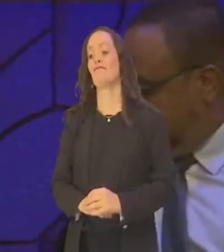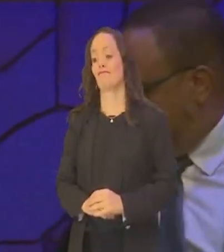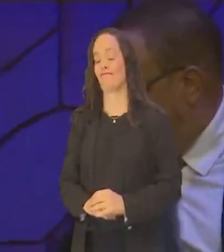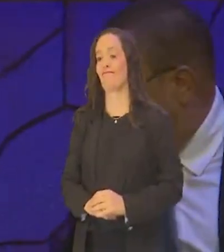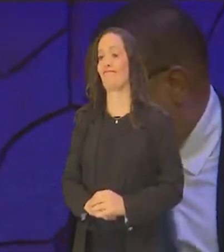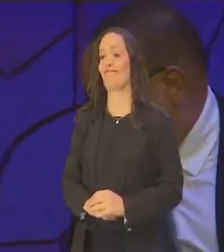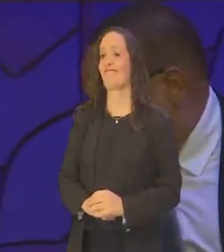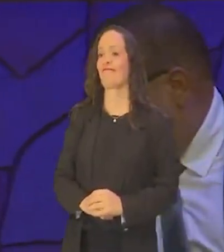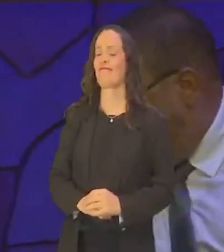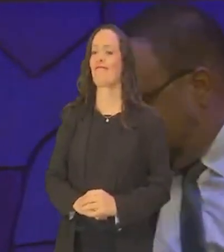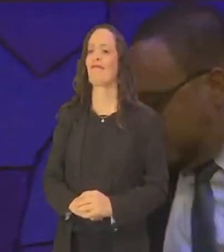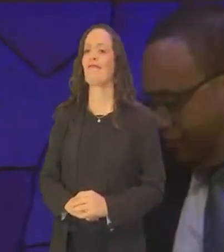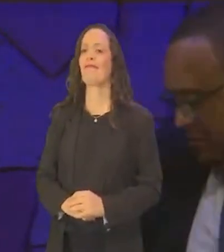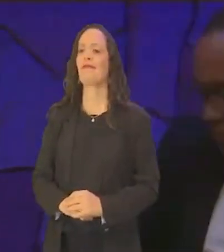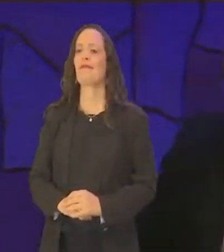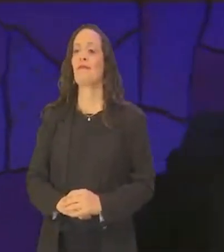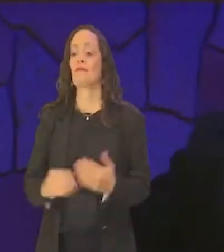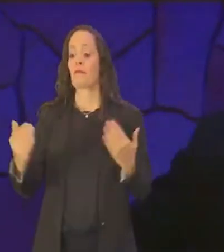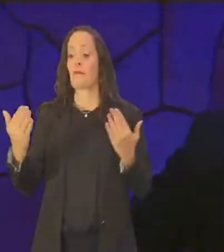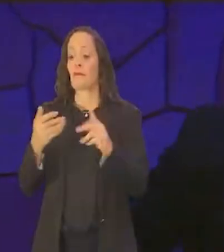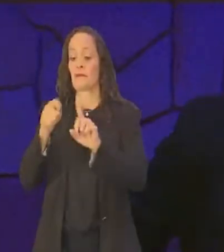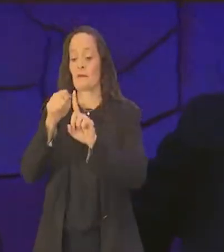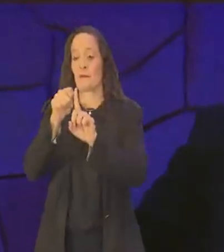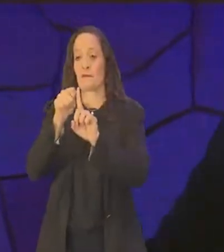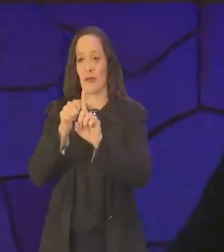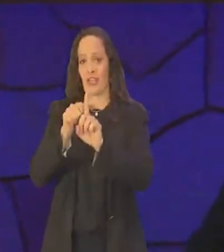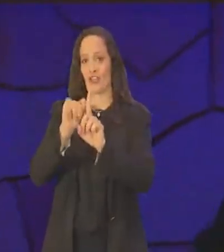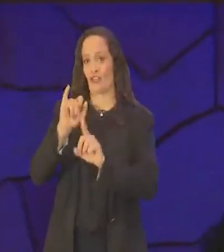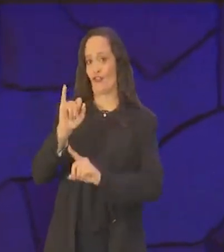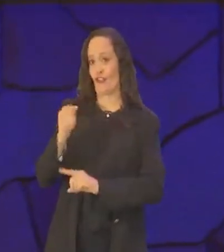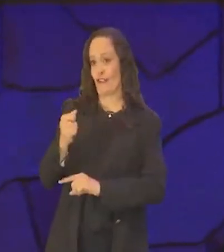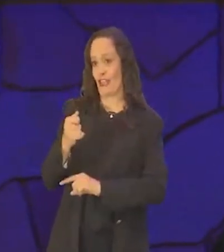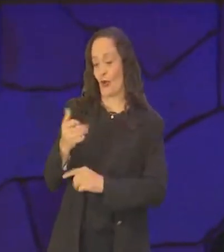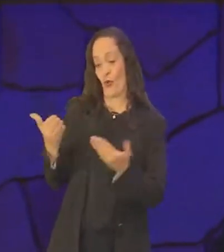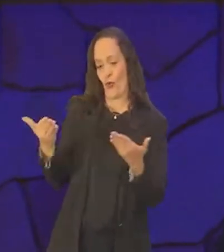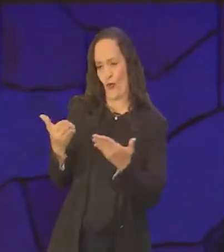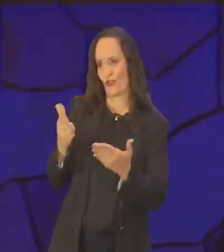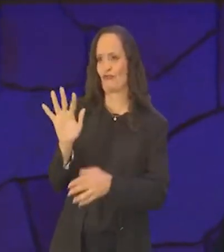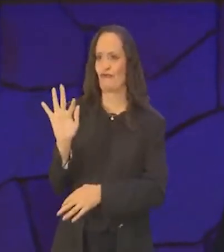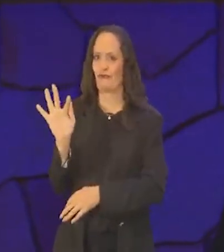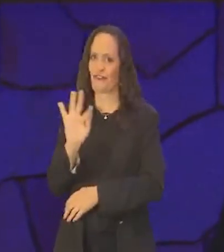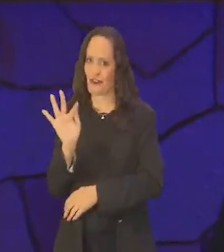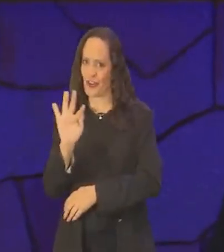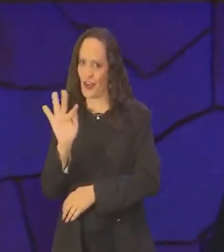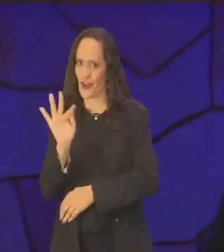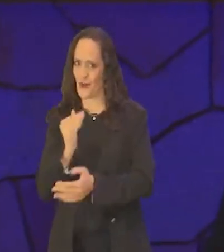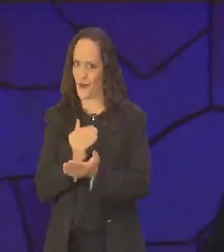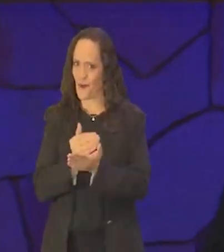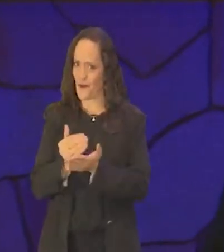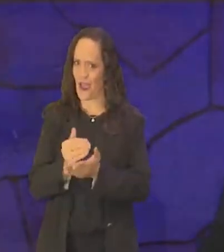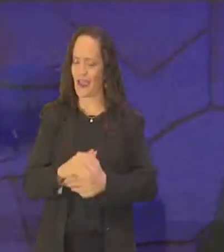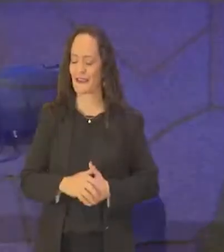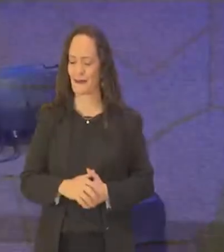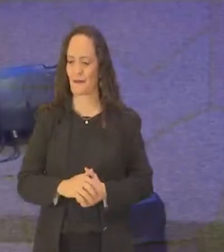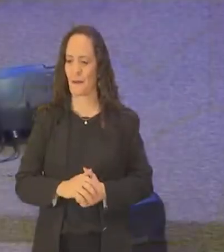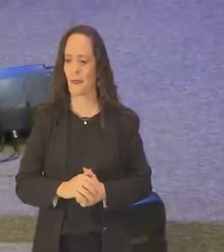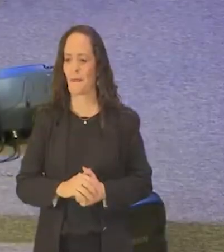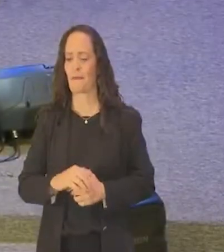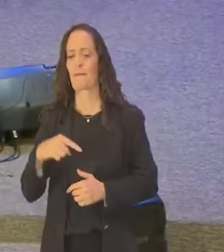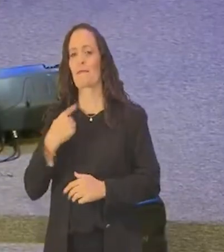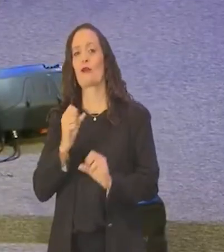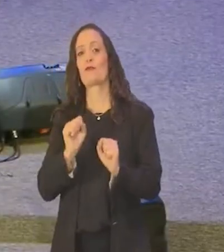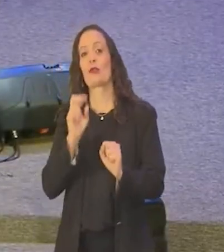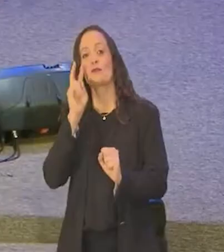Durante este mês de janeiro, e nós entramos agora em fevereiro, nós podemos discorrer nas